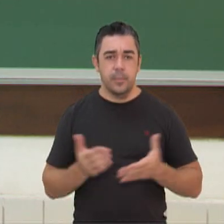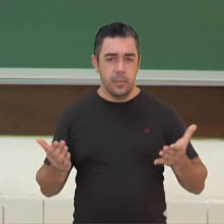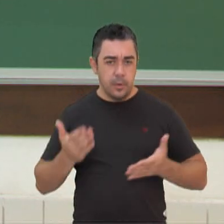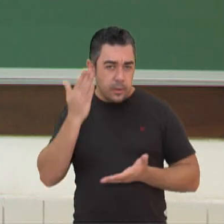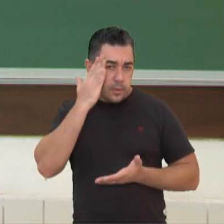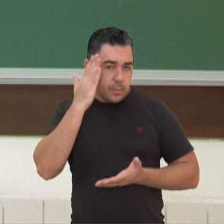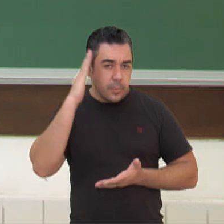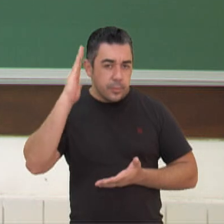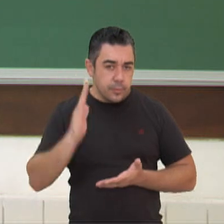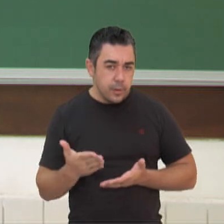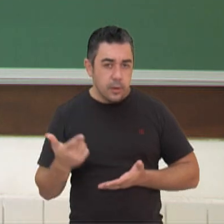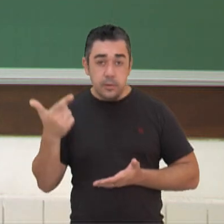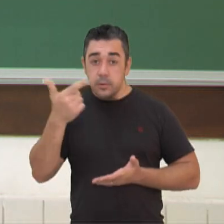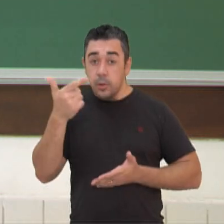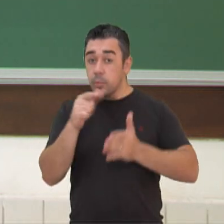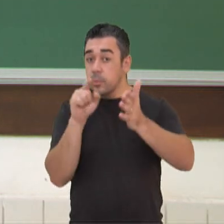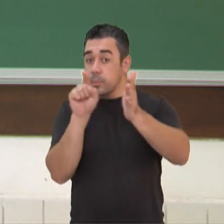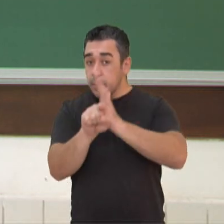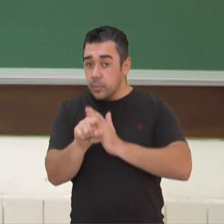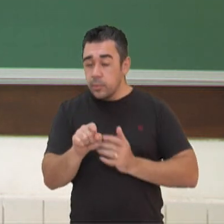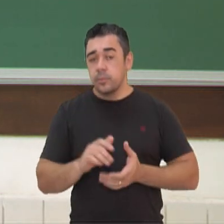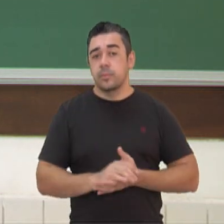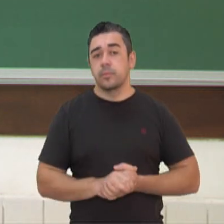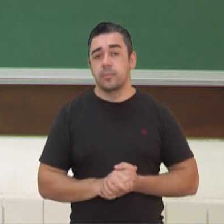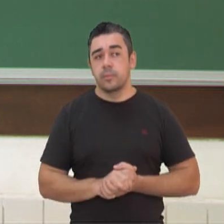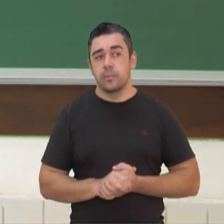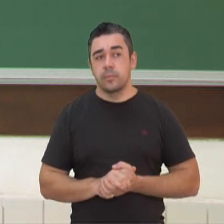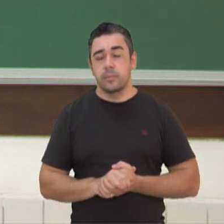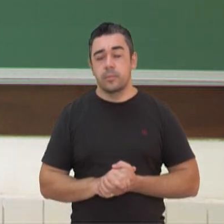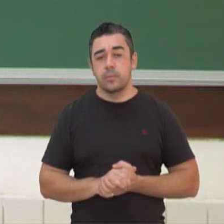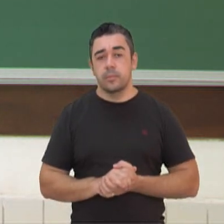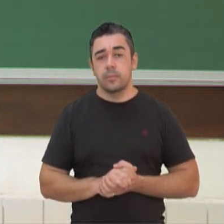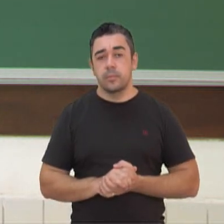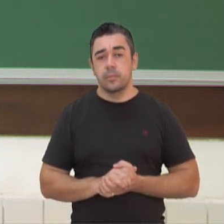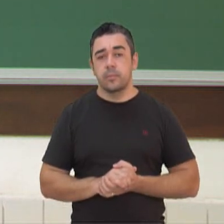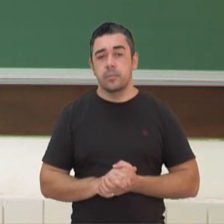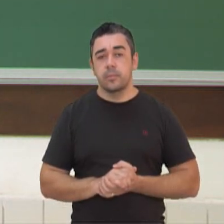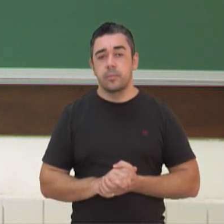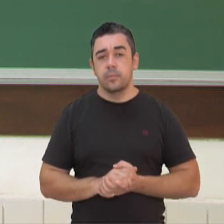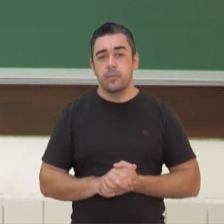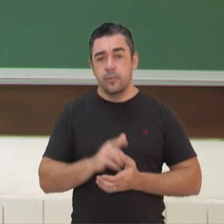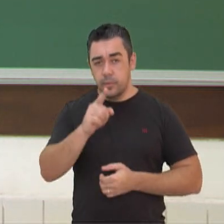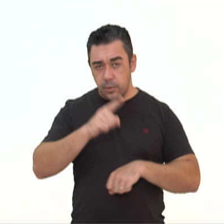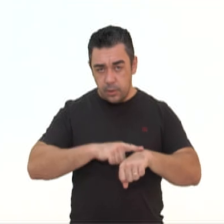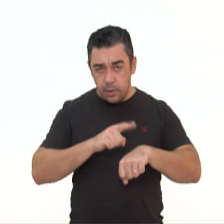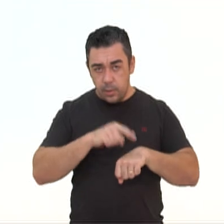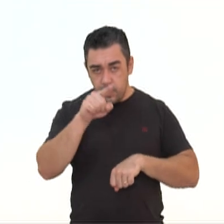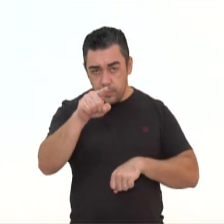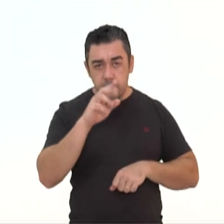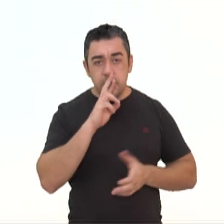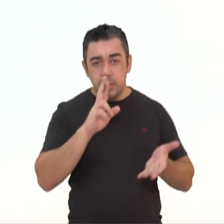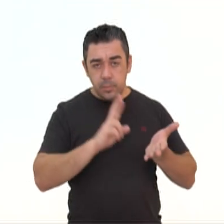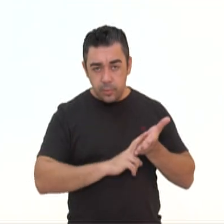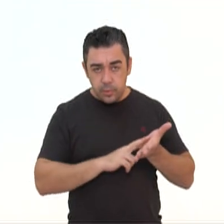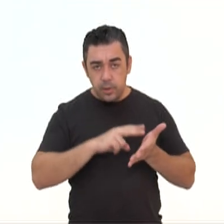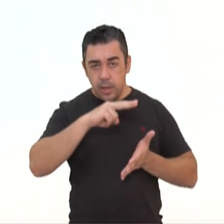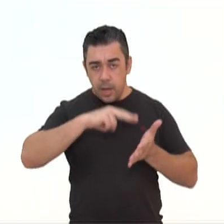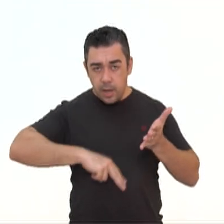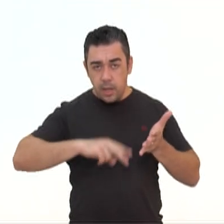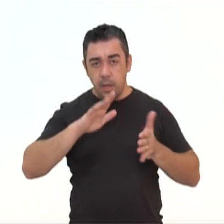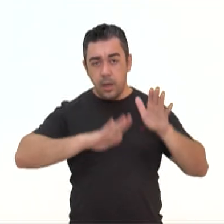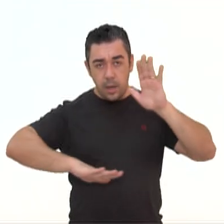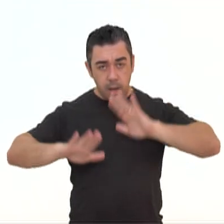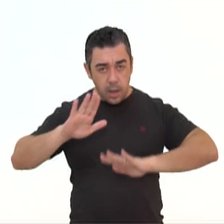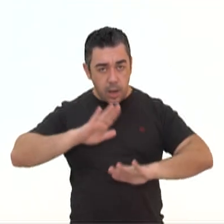Sabendo disso, nós vamos para o nosso próximo quiz. Então, um tempinho para você responder aqui, leia com cuidado,